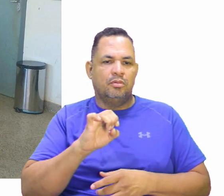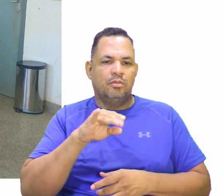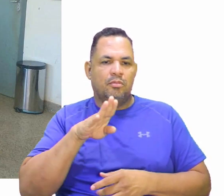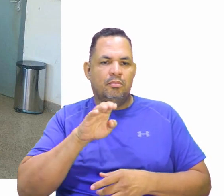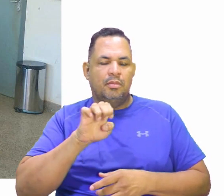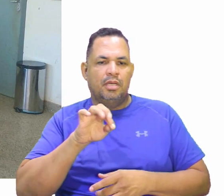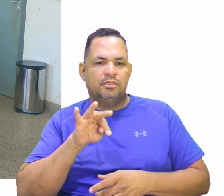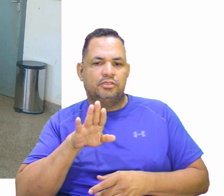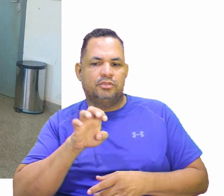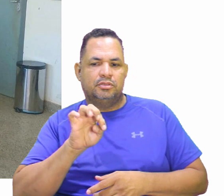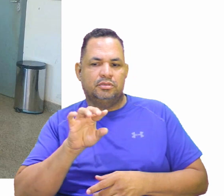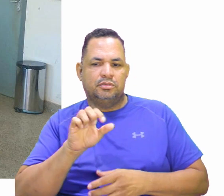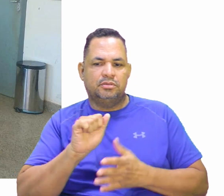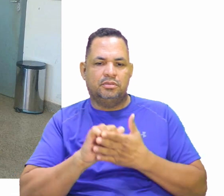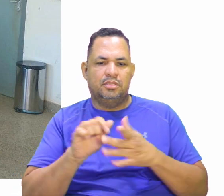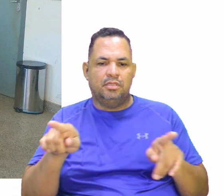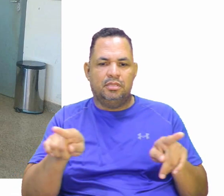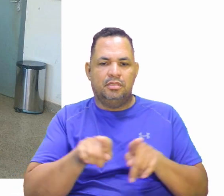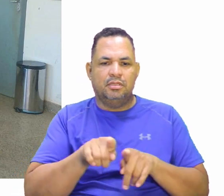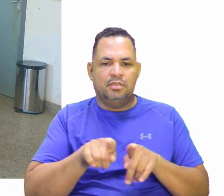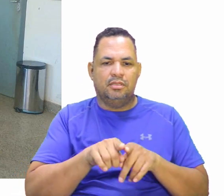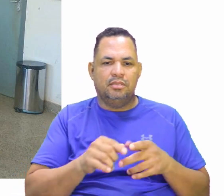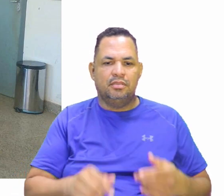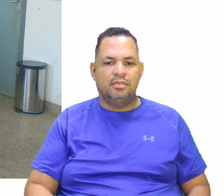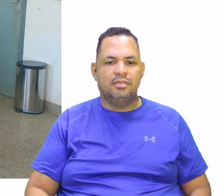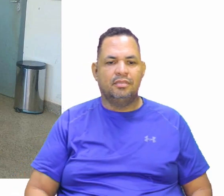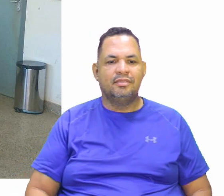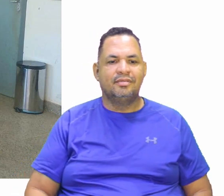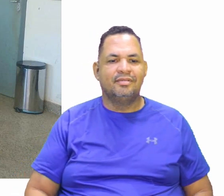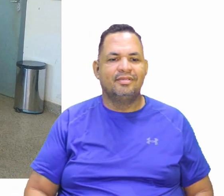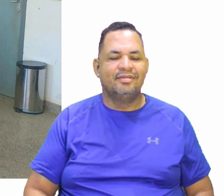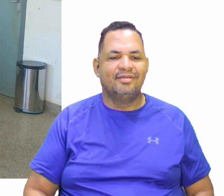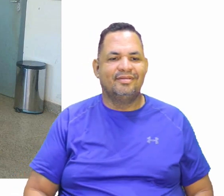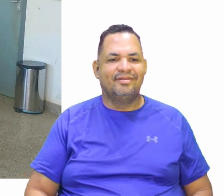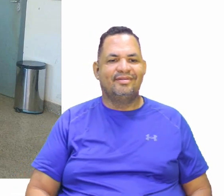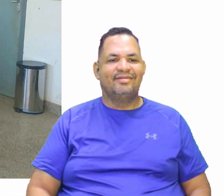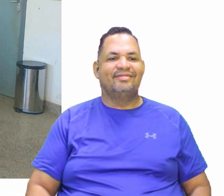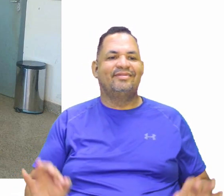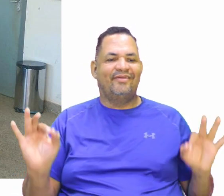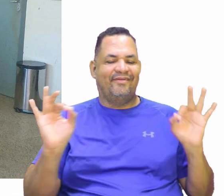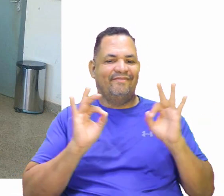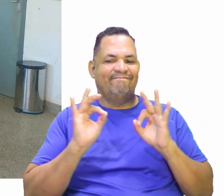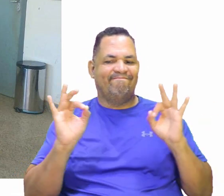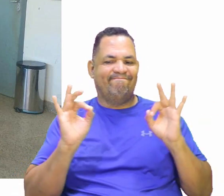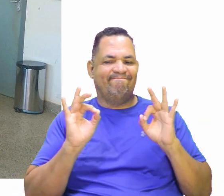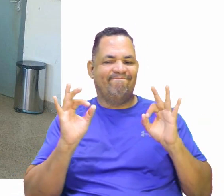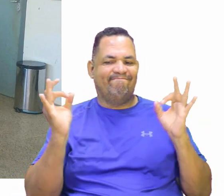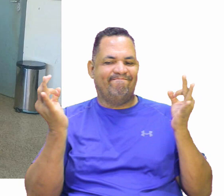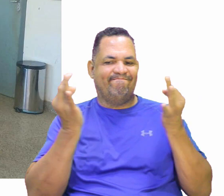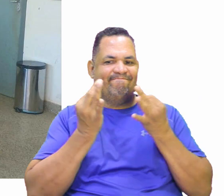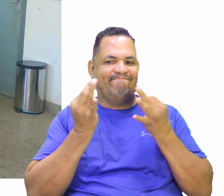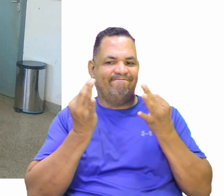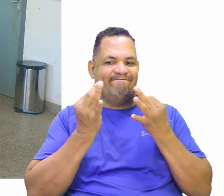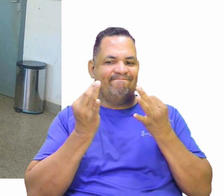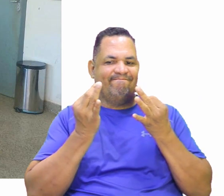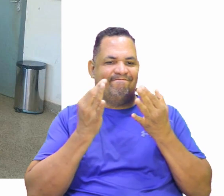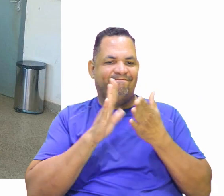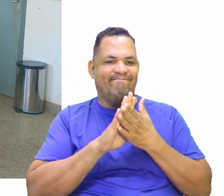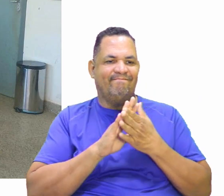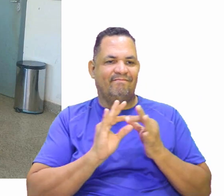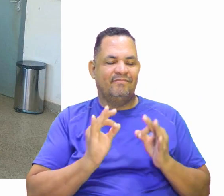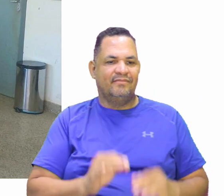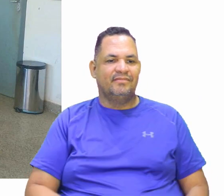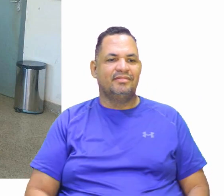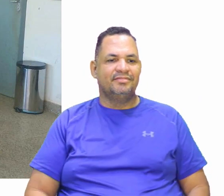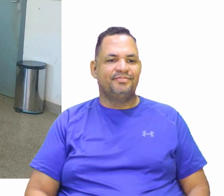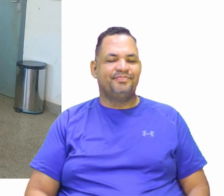João Batista. Eita, olha nós, aliás. Ficou bonito, né? Ficou show, professor. Muito bem. Tá certo?